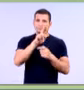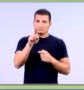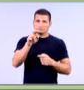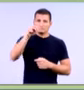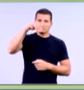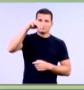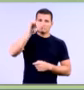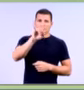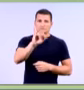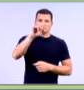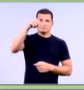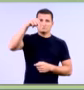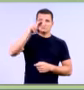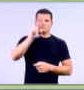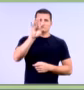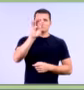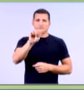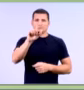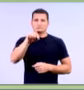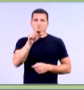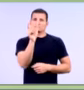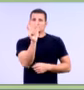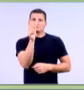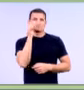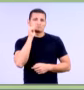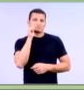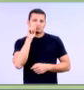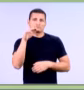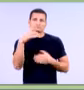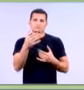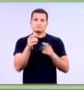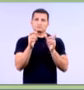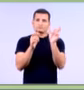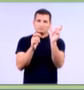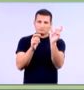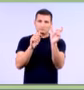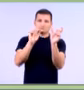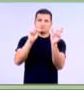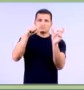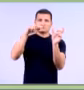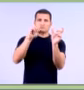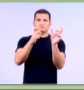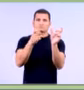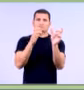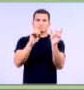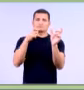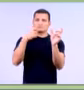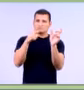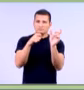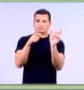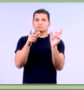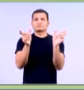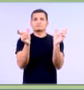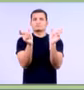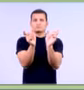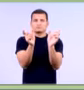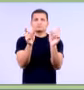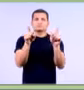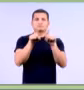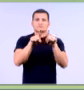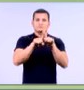palavra feminina, portanto, a palavra anexo tem que vir também, tem que estar também